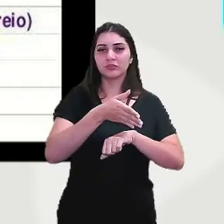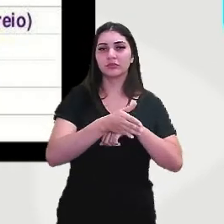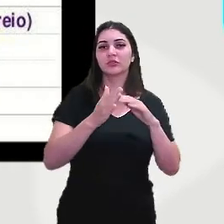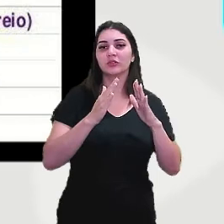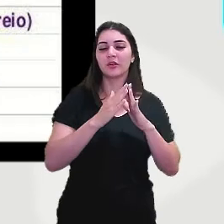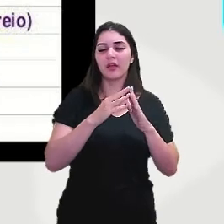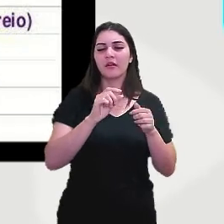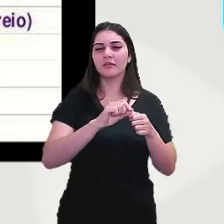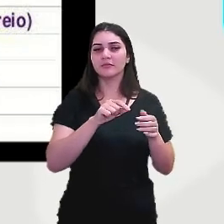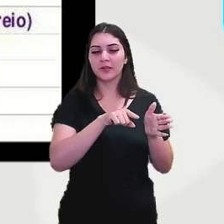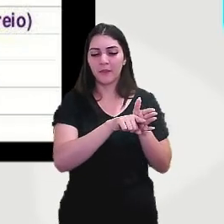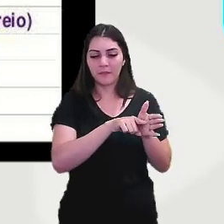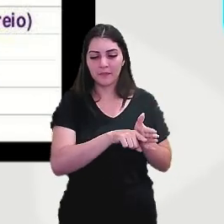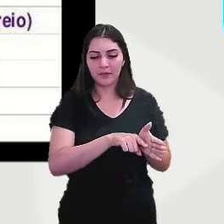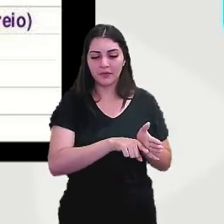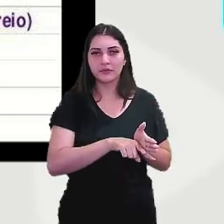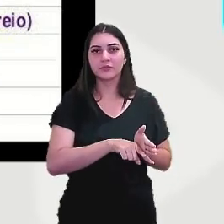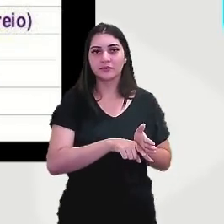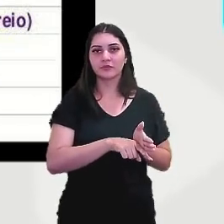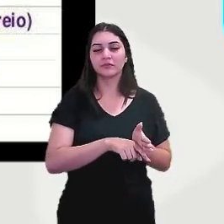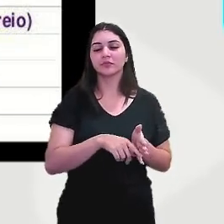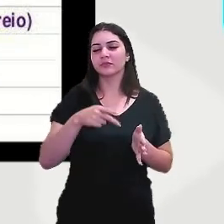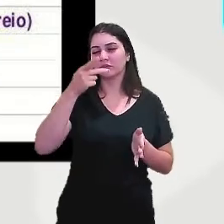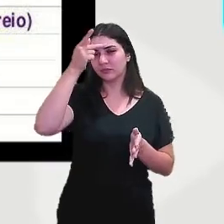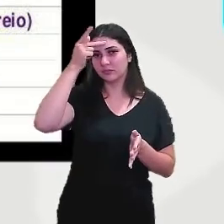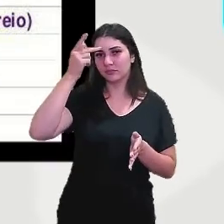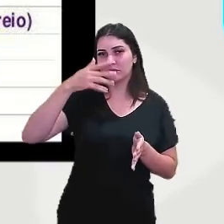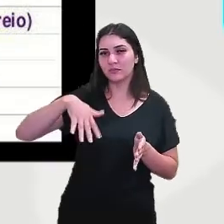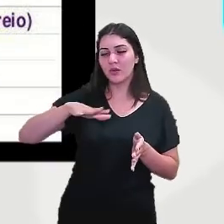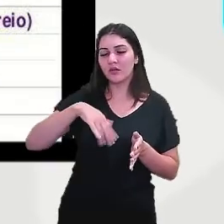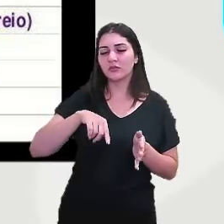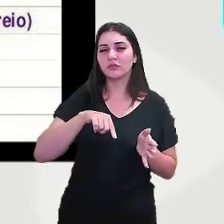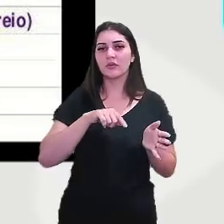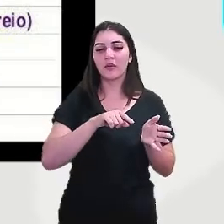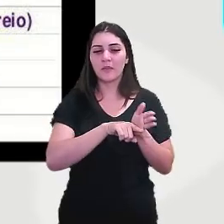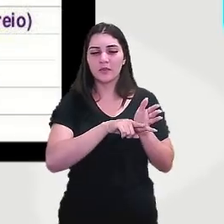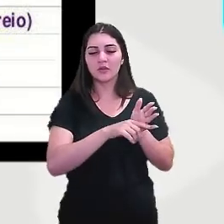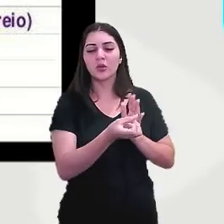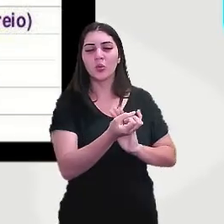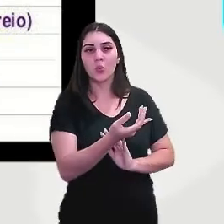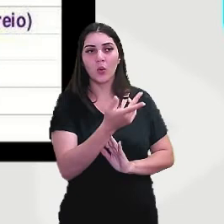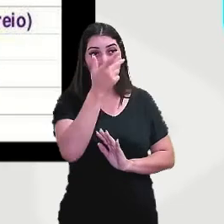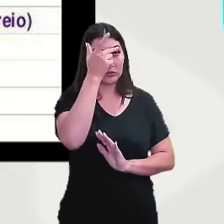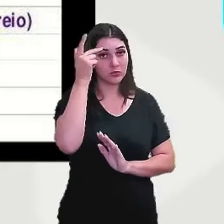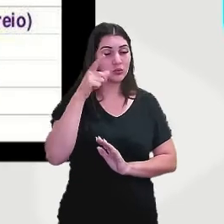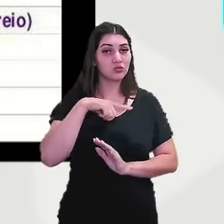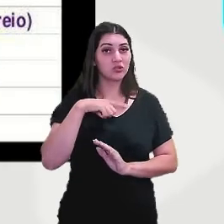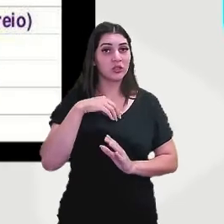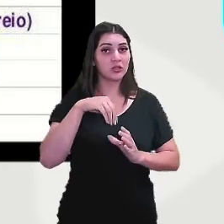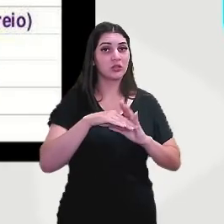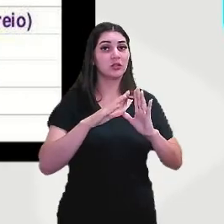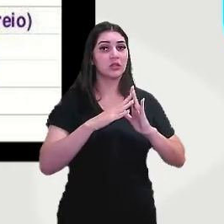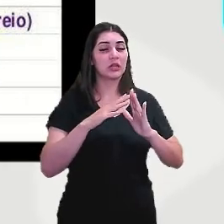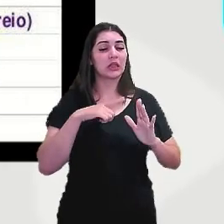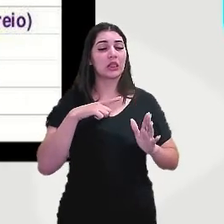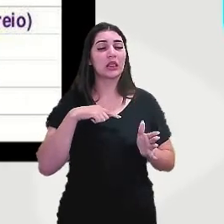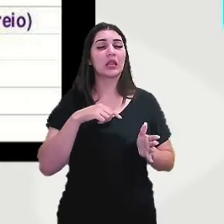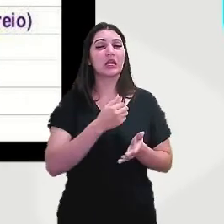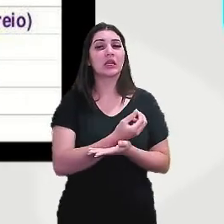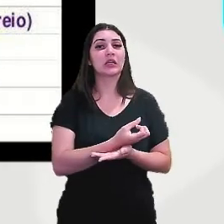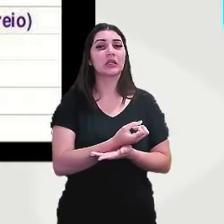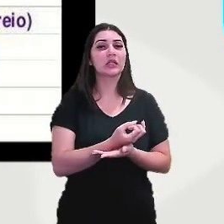fazer a pesquisa, o pessoal faz a pesquisa sobre quantas pessoas tem na sua casa, faz várias